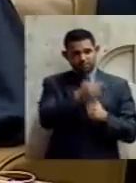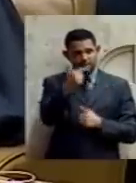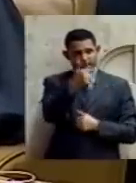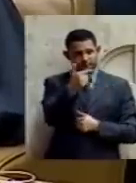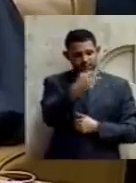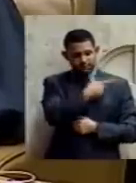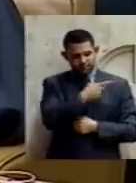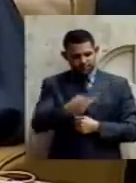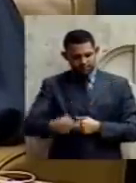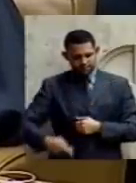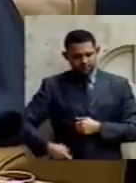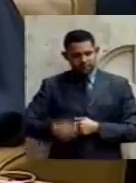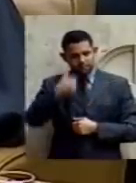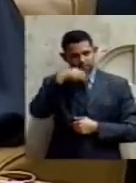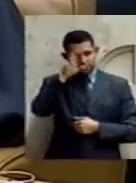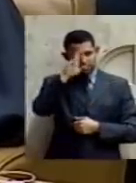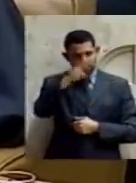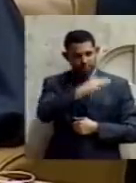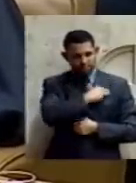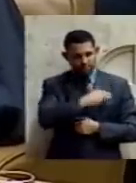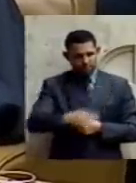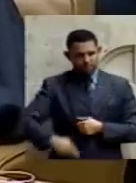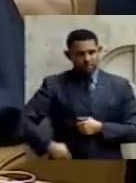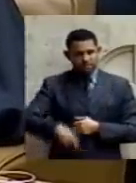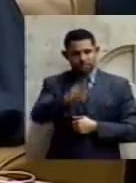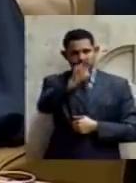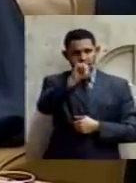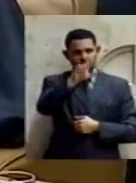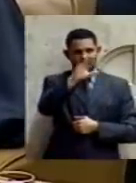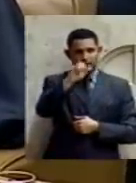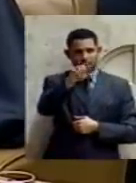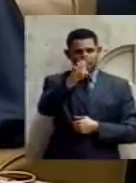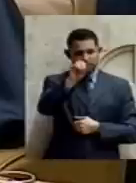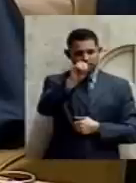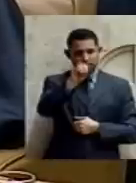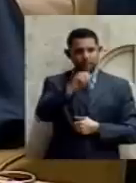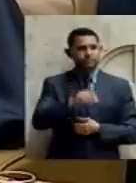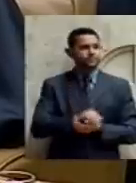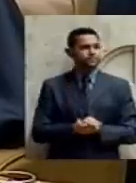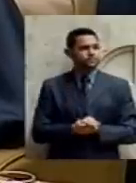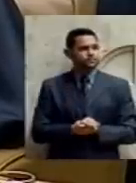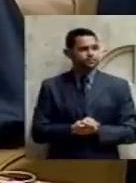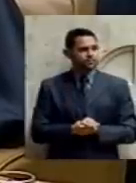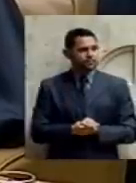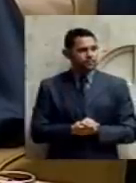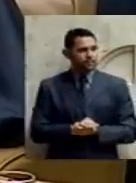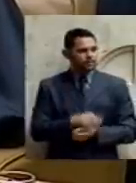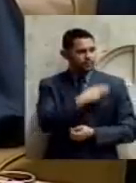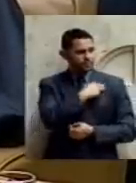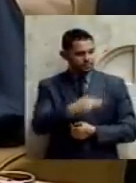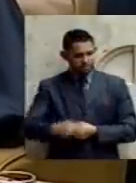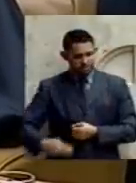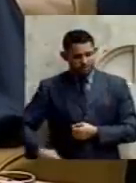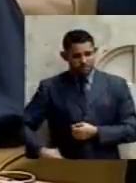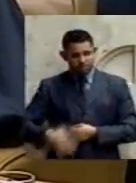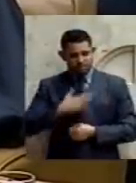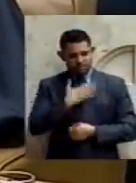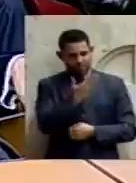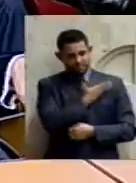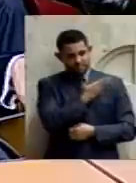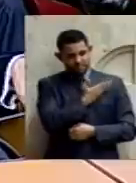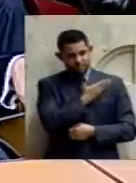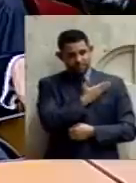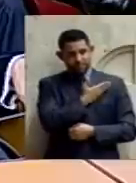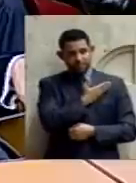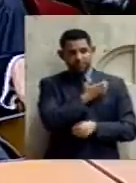vice-presidência, Sua Excelência, o ministro Ricardo Lewandowski. O ministro Henrique Ricardo Lewandowski, que é meu conterrâneo natural